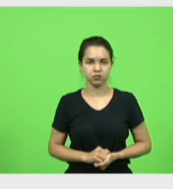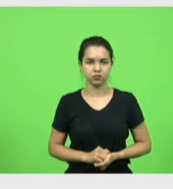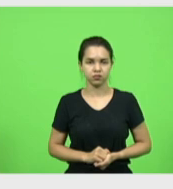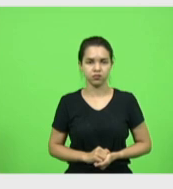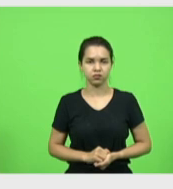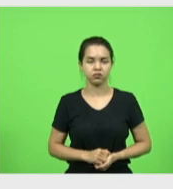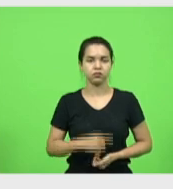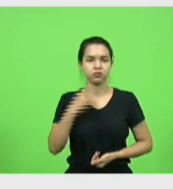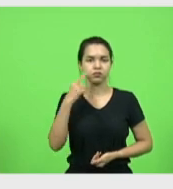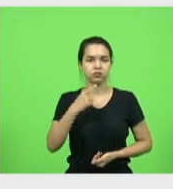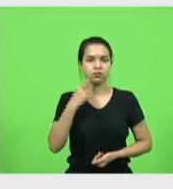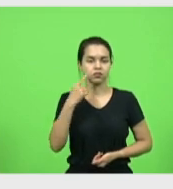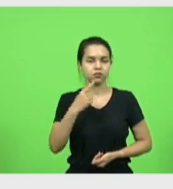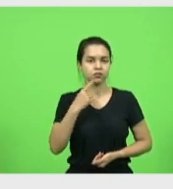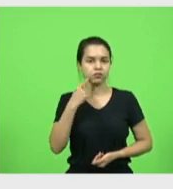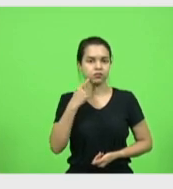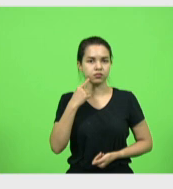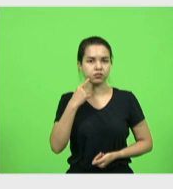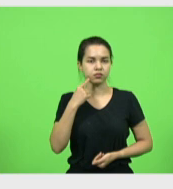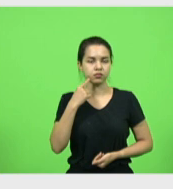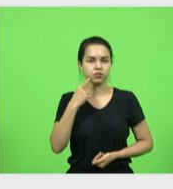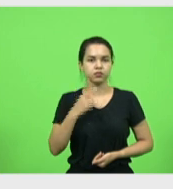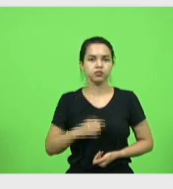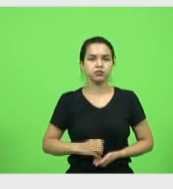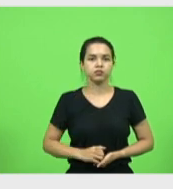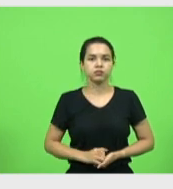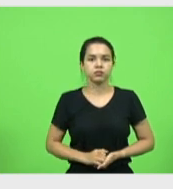Como vota o deputado Romildo Titon?